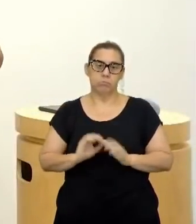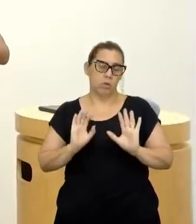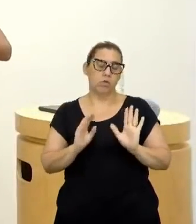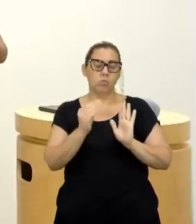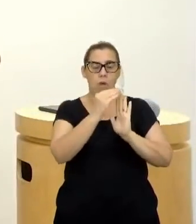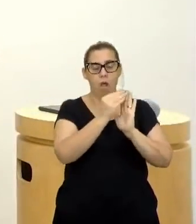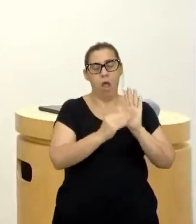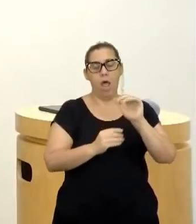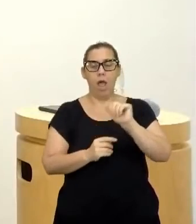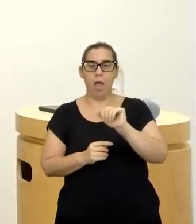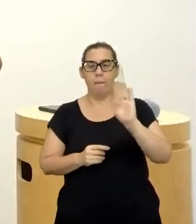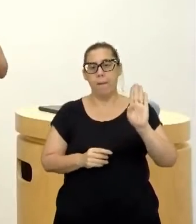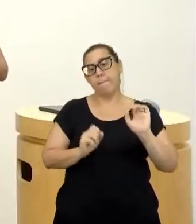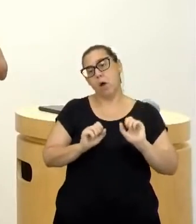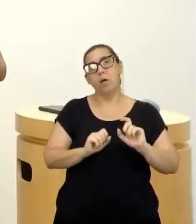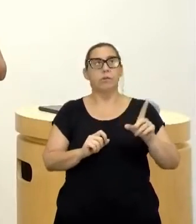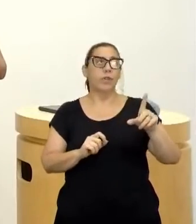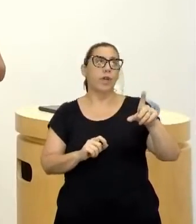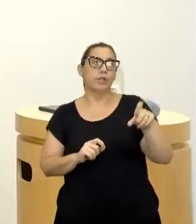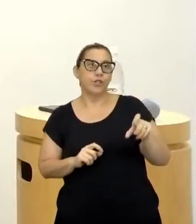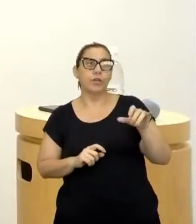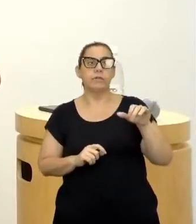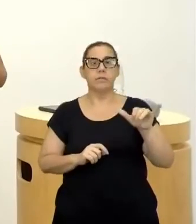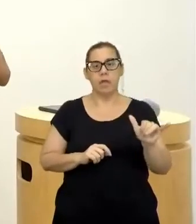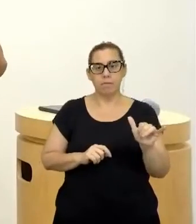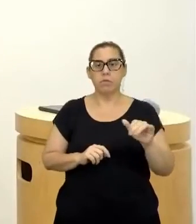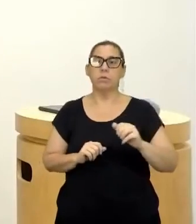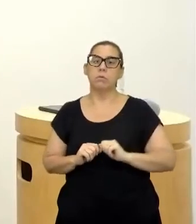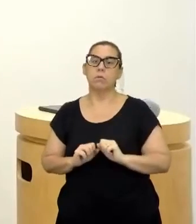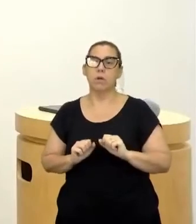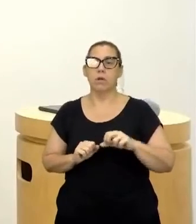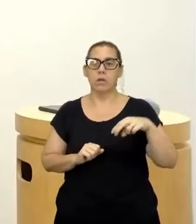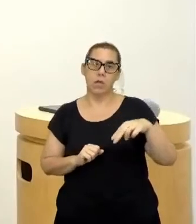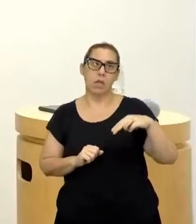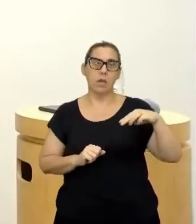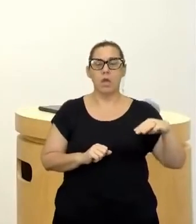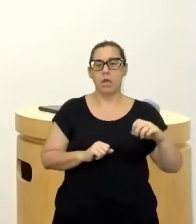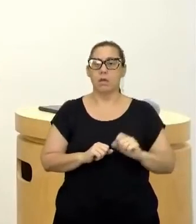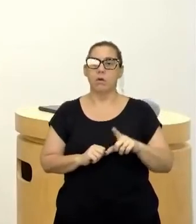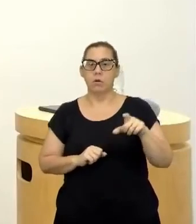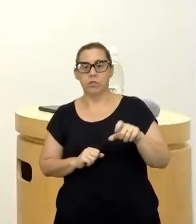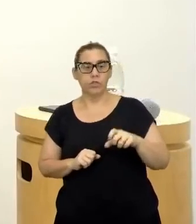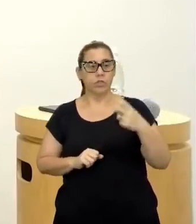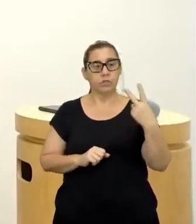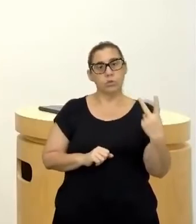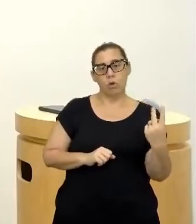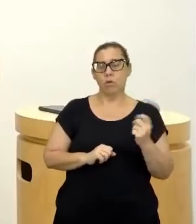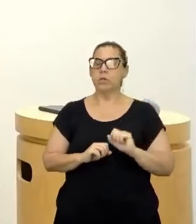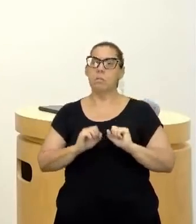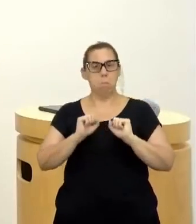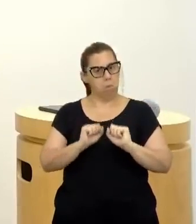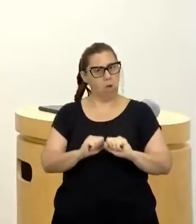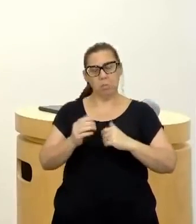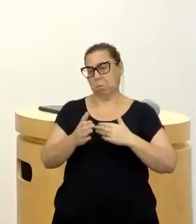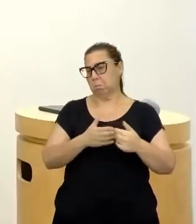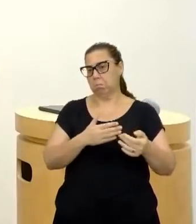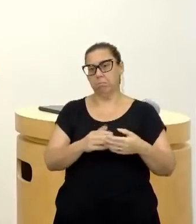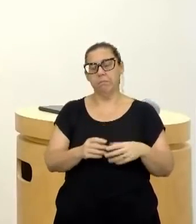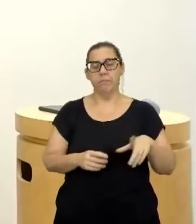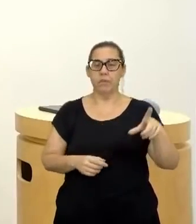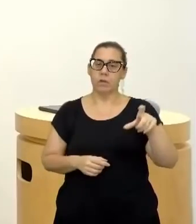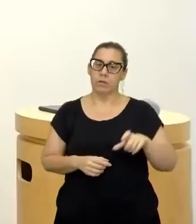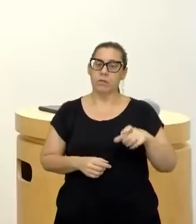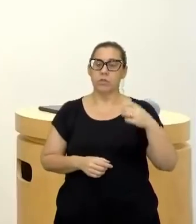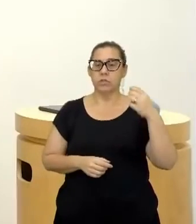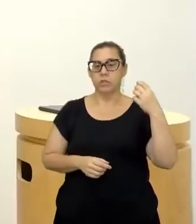B. Pode ser, por exemplo, X e Y, pode ser MN, X e 2, tá certo? X